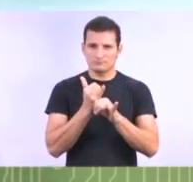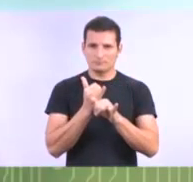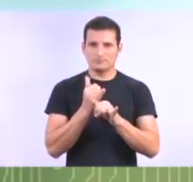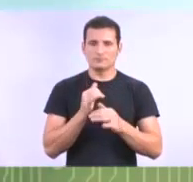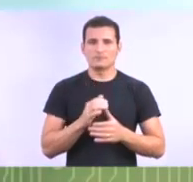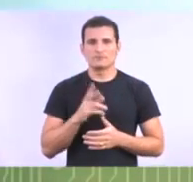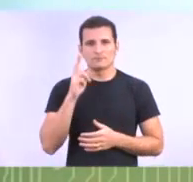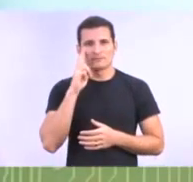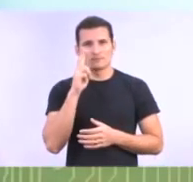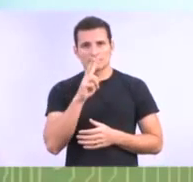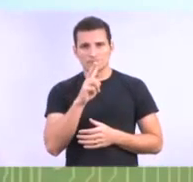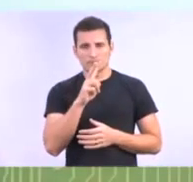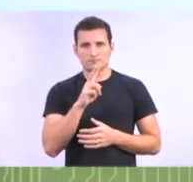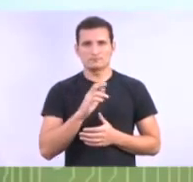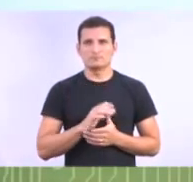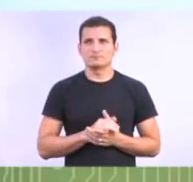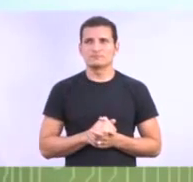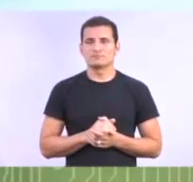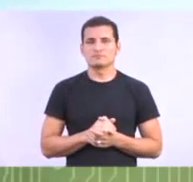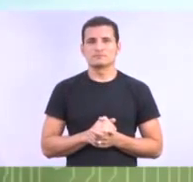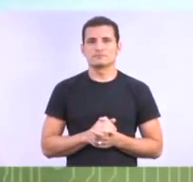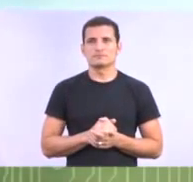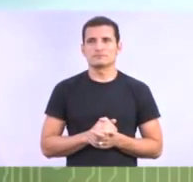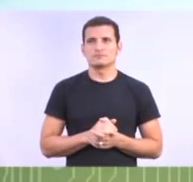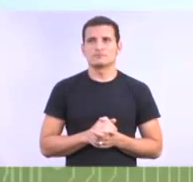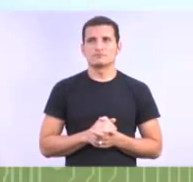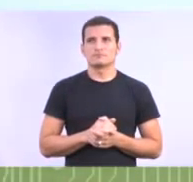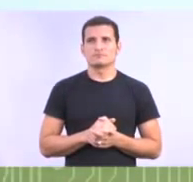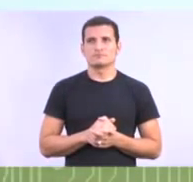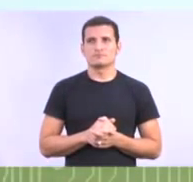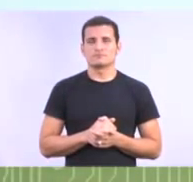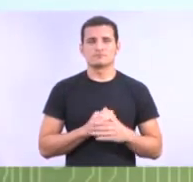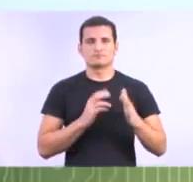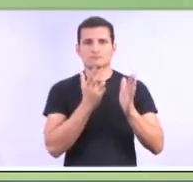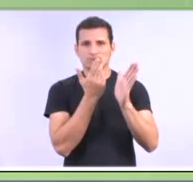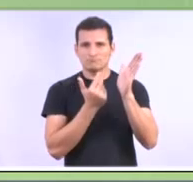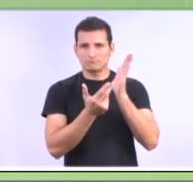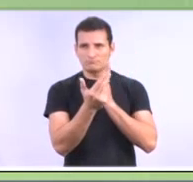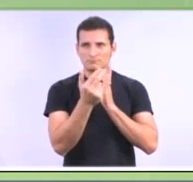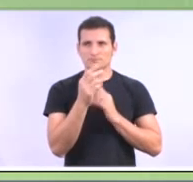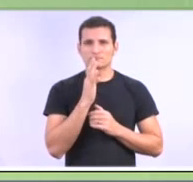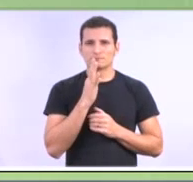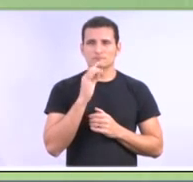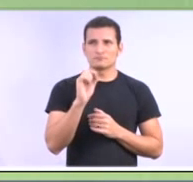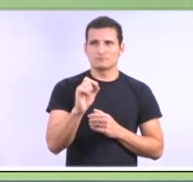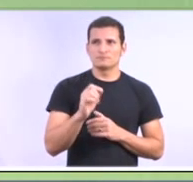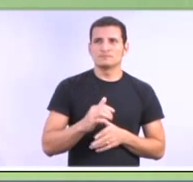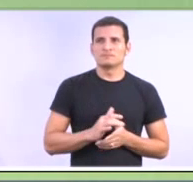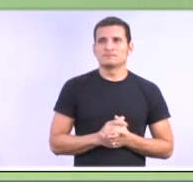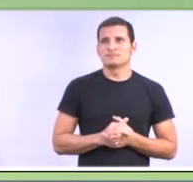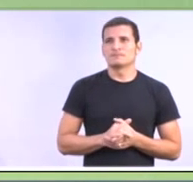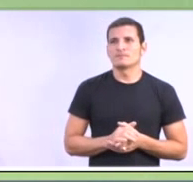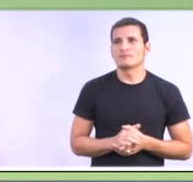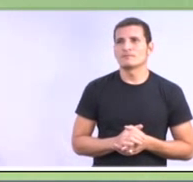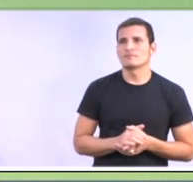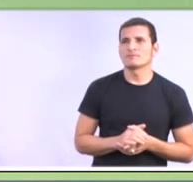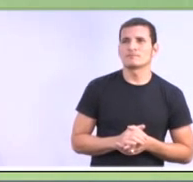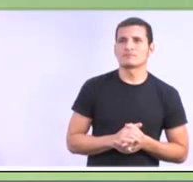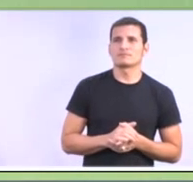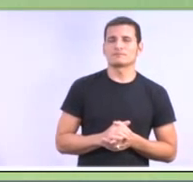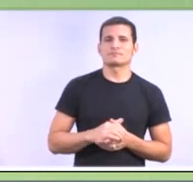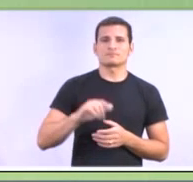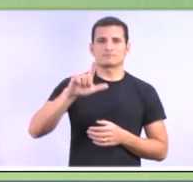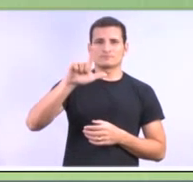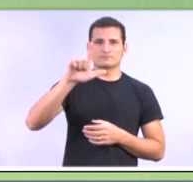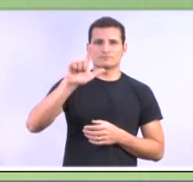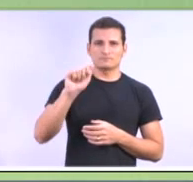Acompanhe comigo no desenho, que aí vocês vão conhecer o que é isso. Basicamente, LANs, né,